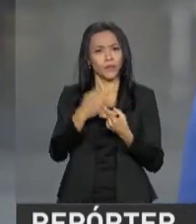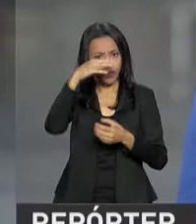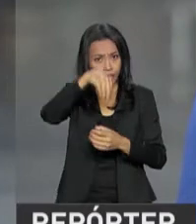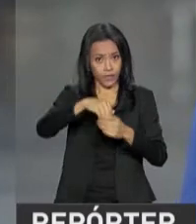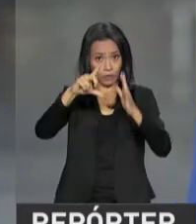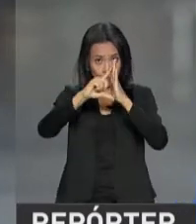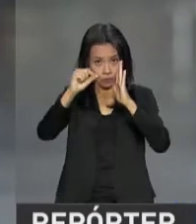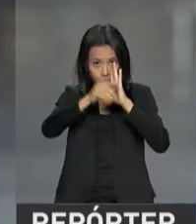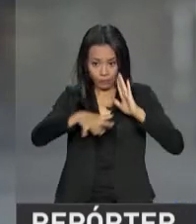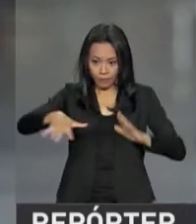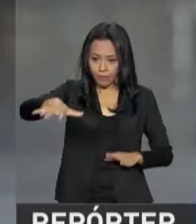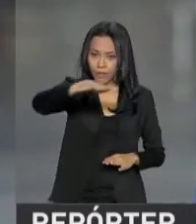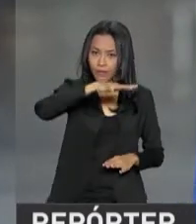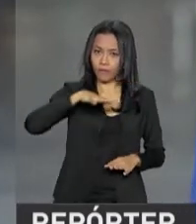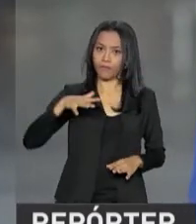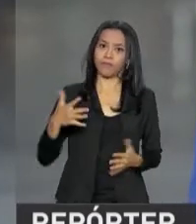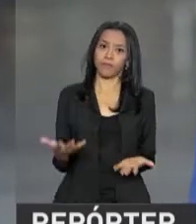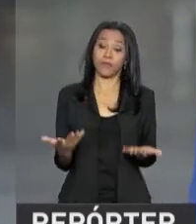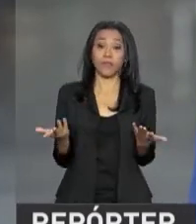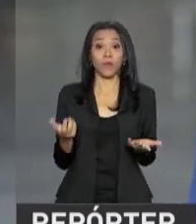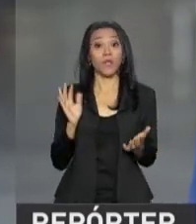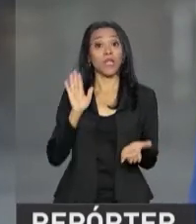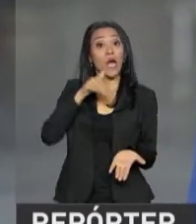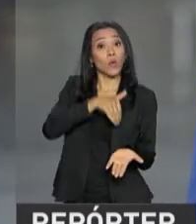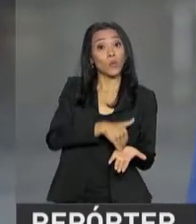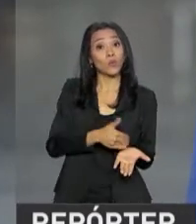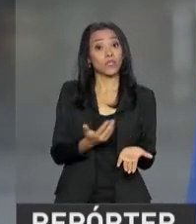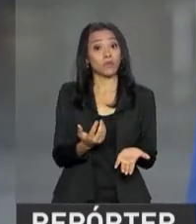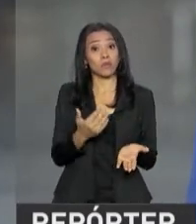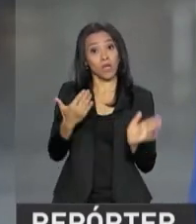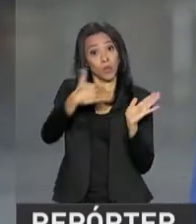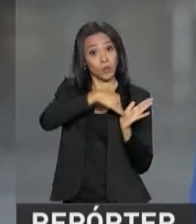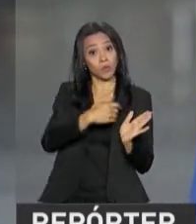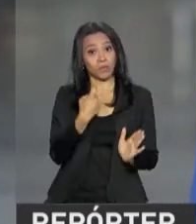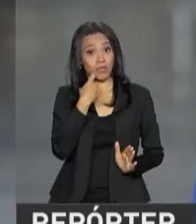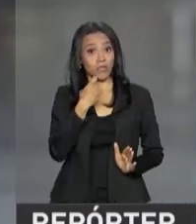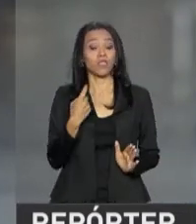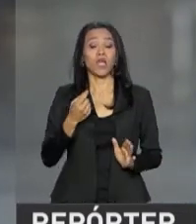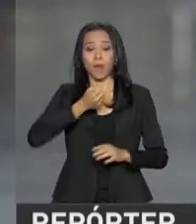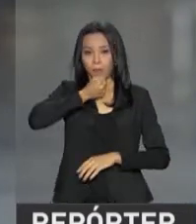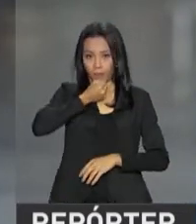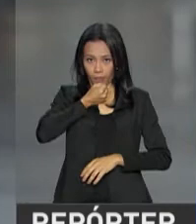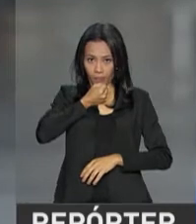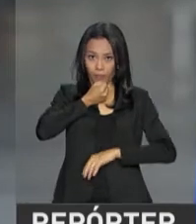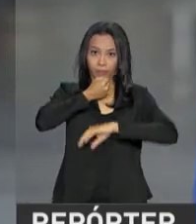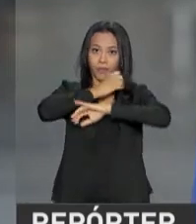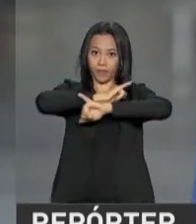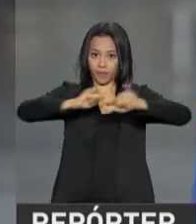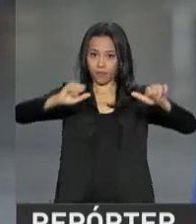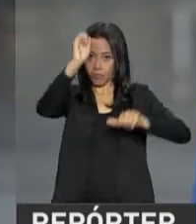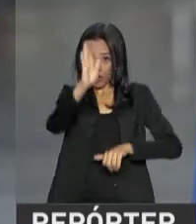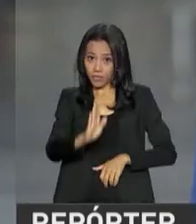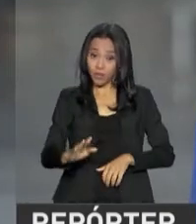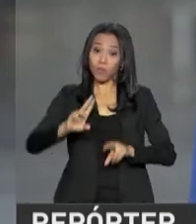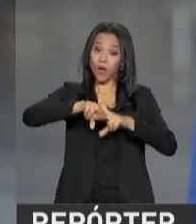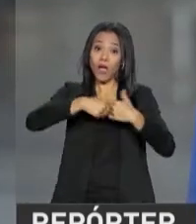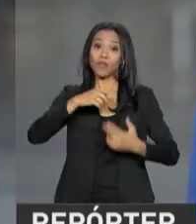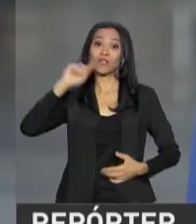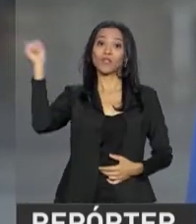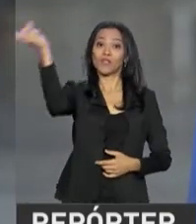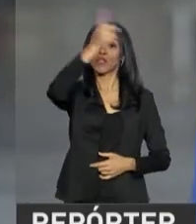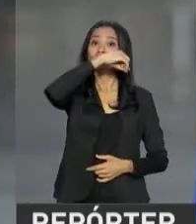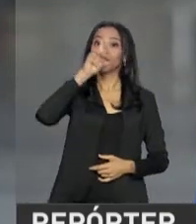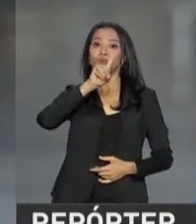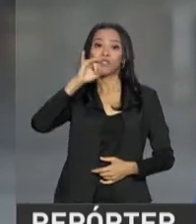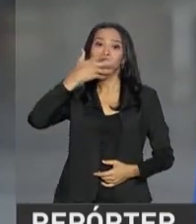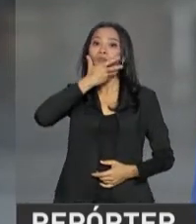manhã aqui no Palácio do Planalto. E na última sexta-feira, o presidente Temer fez um pronunciamento à nação por conta do Dia de Tiradentes, comemorado no